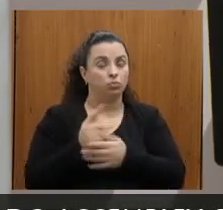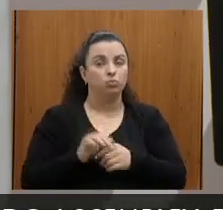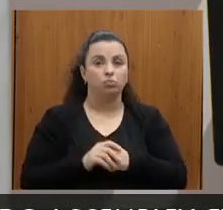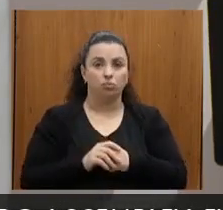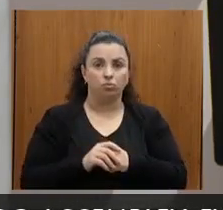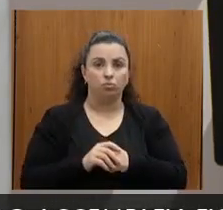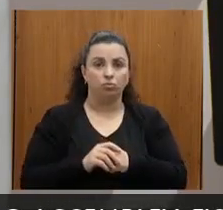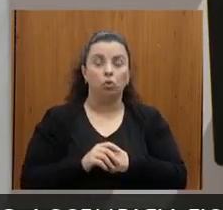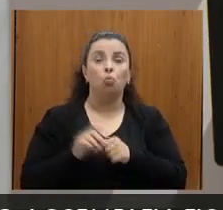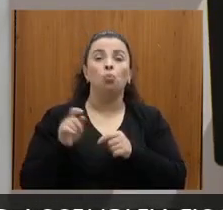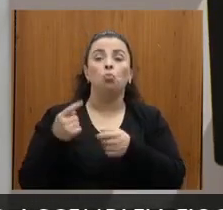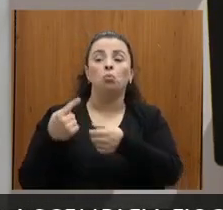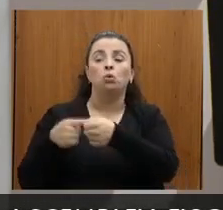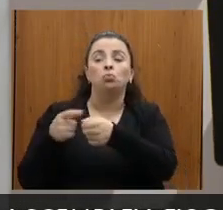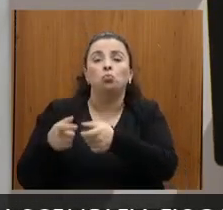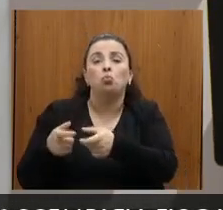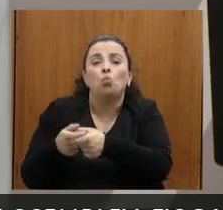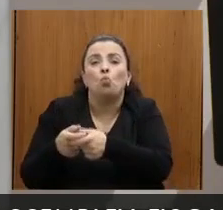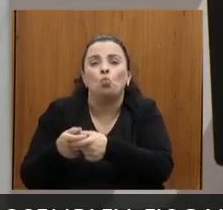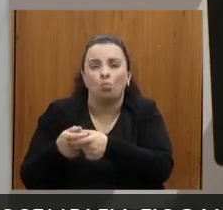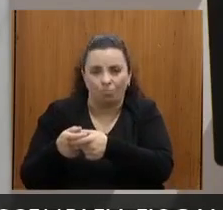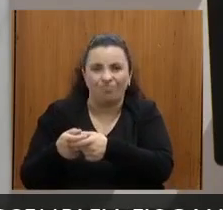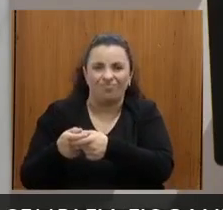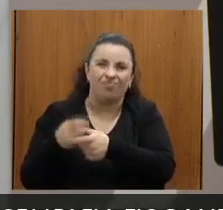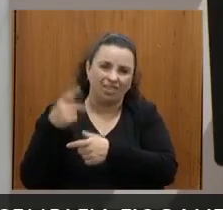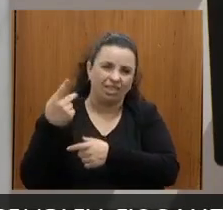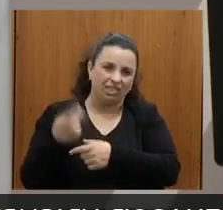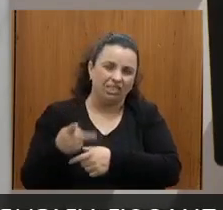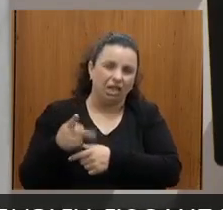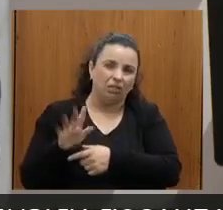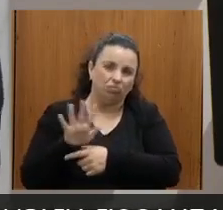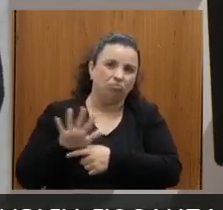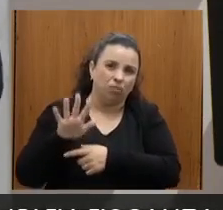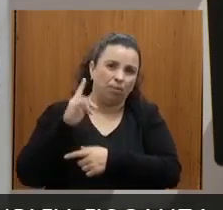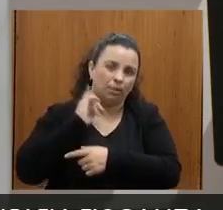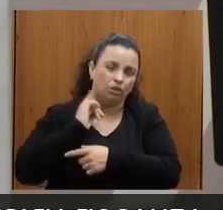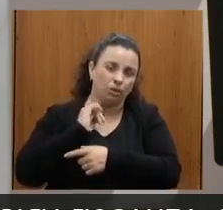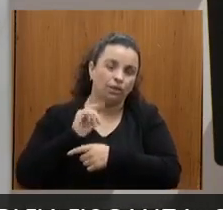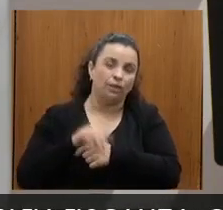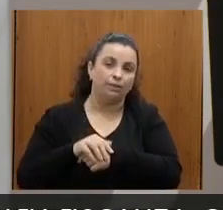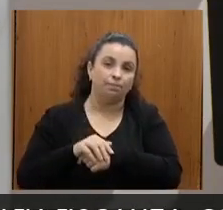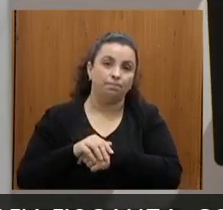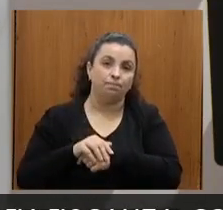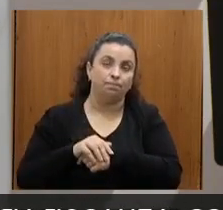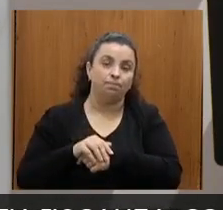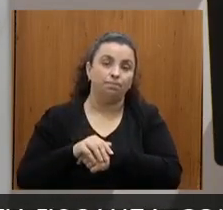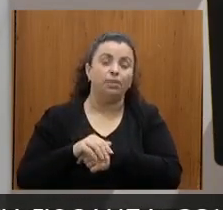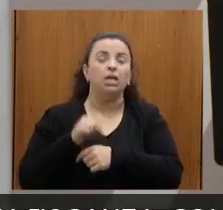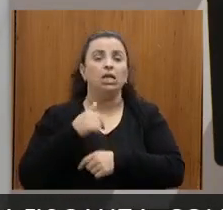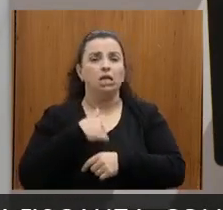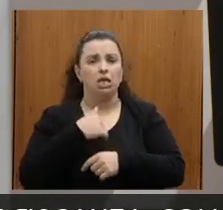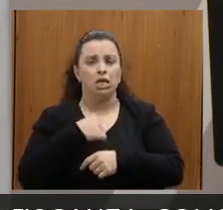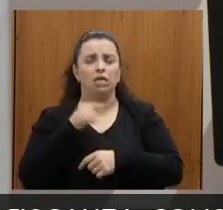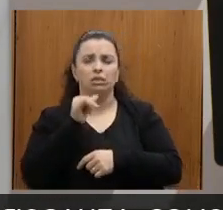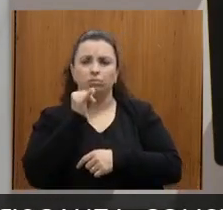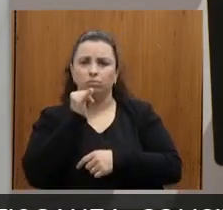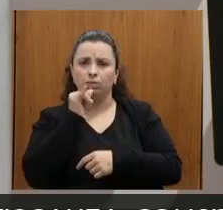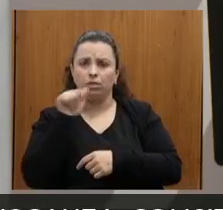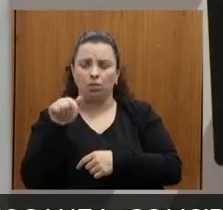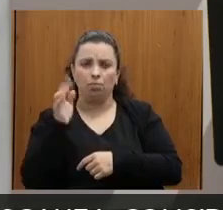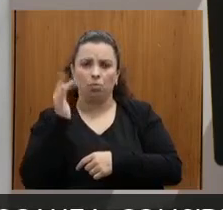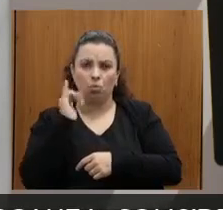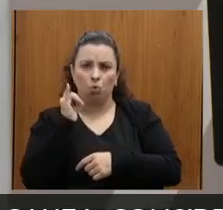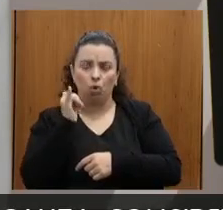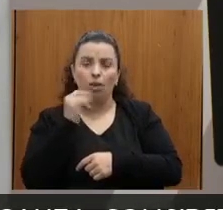pequeno município de Minas Gerais. E nesse exemplo eu quero dizer o tanto que o Estado está atento.